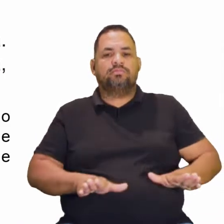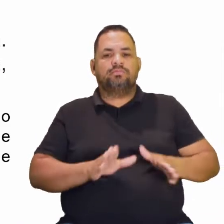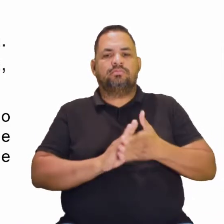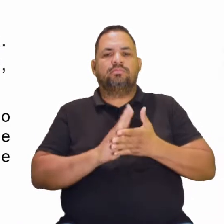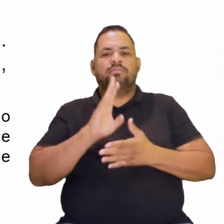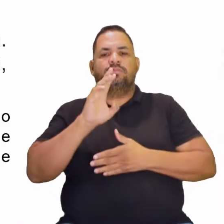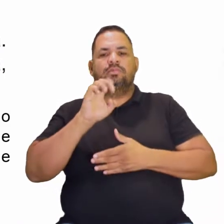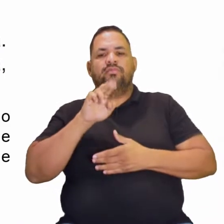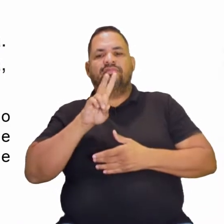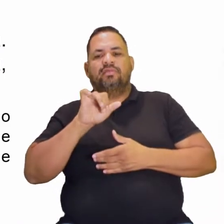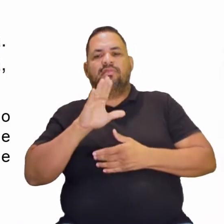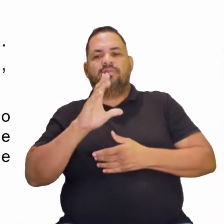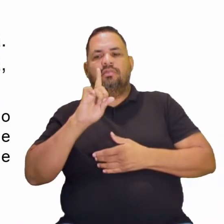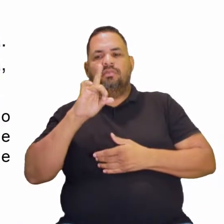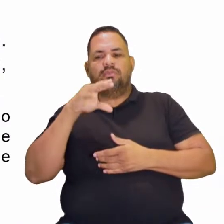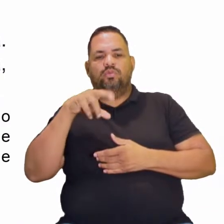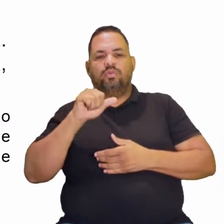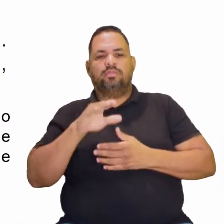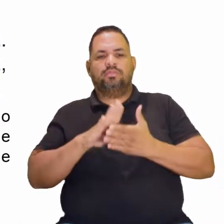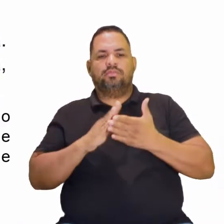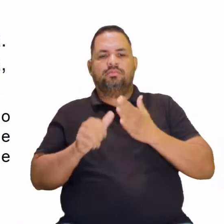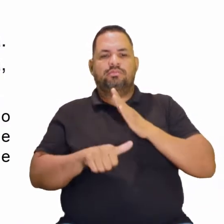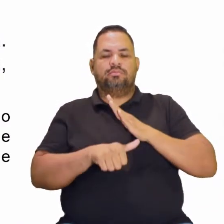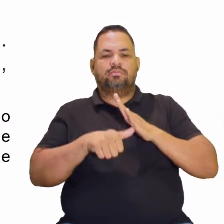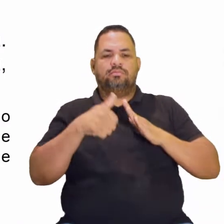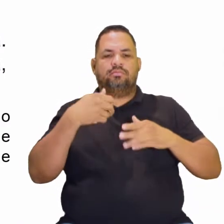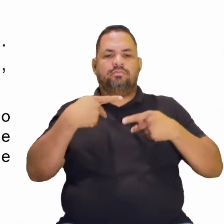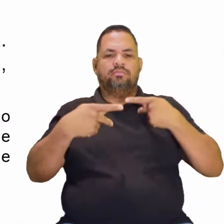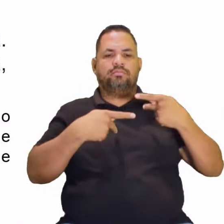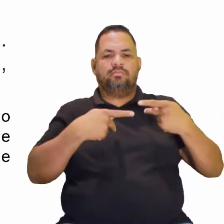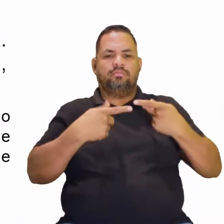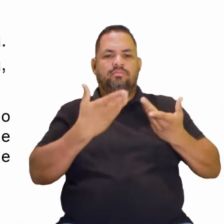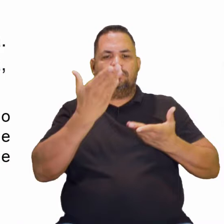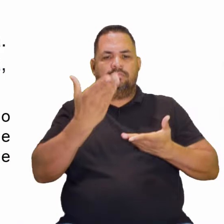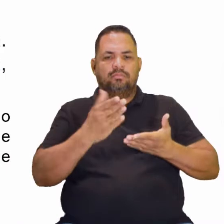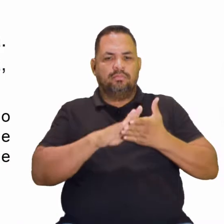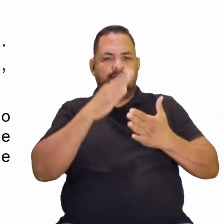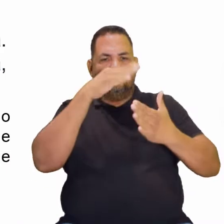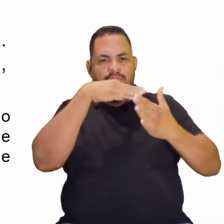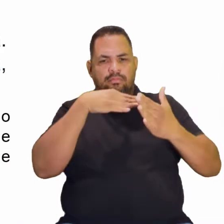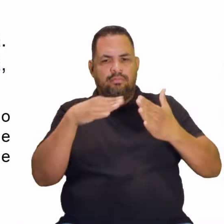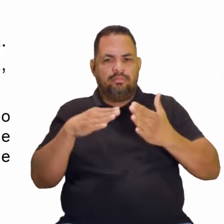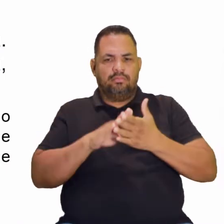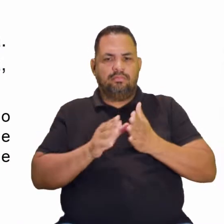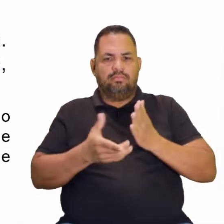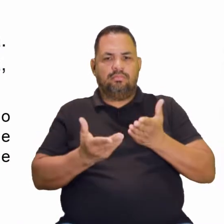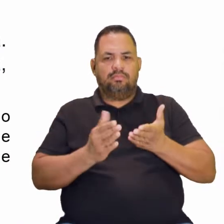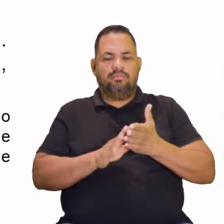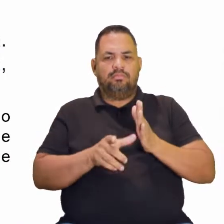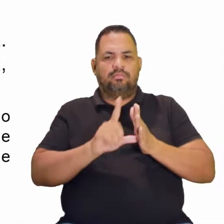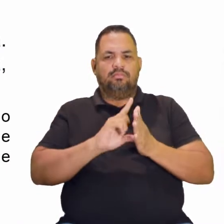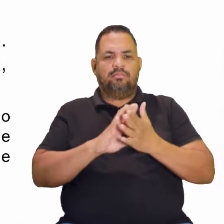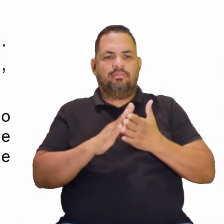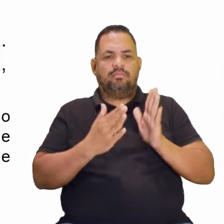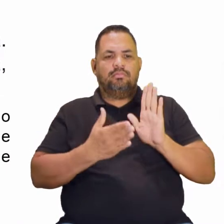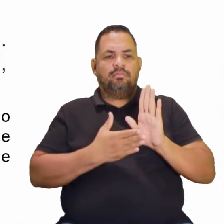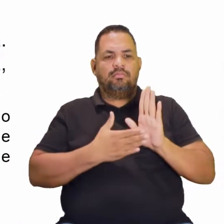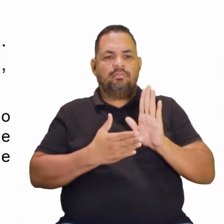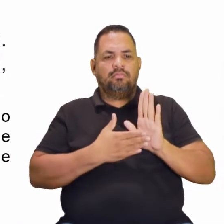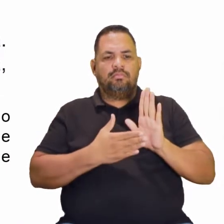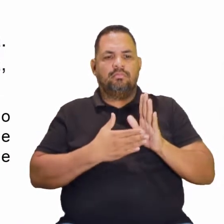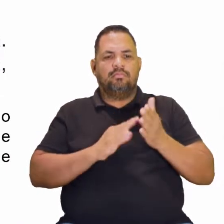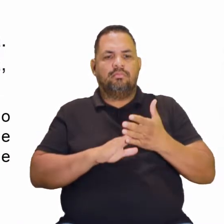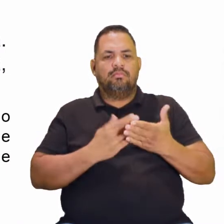Vilna, na Lituânia, e desses primeiros planos aí na pintura, antes em